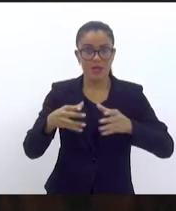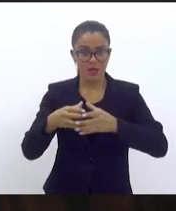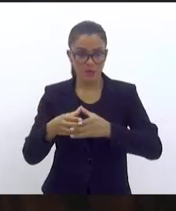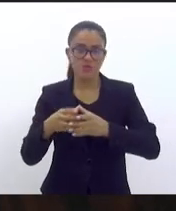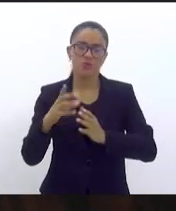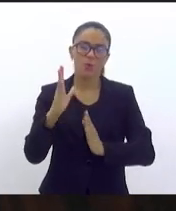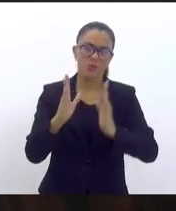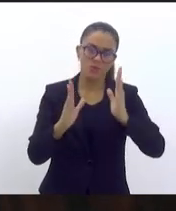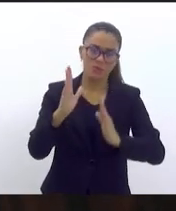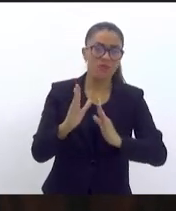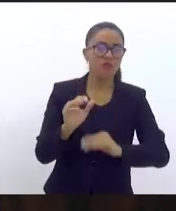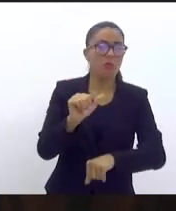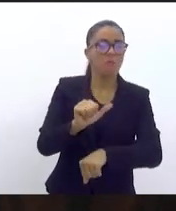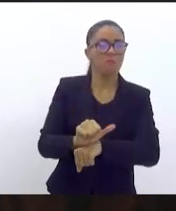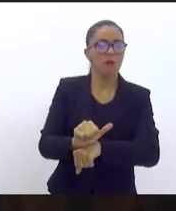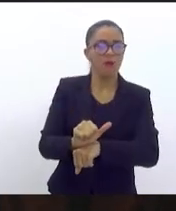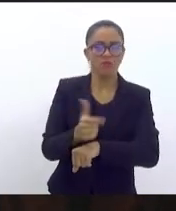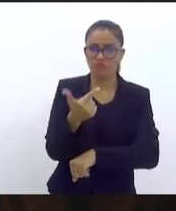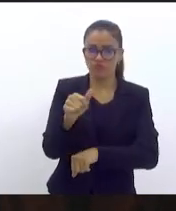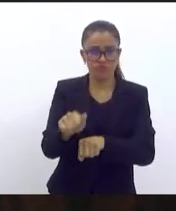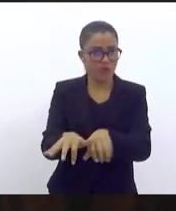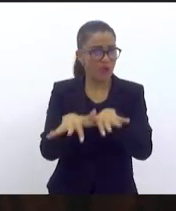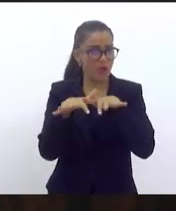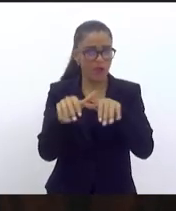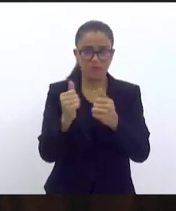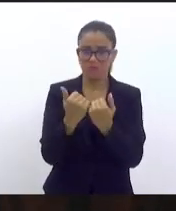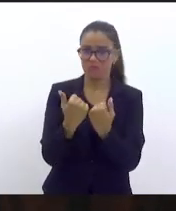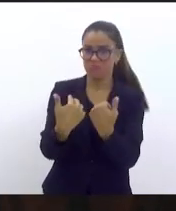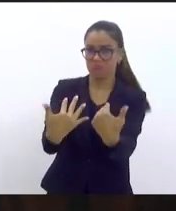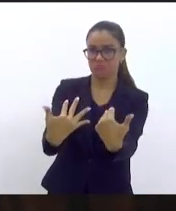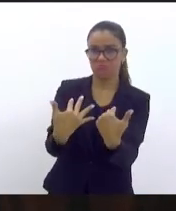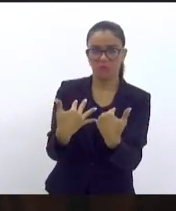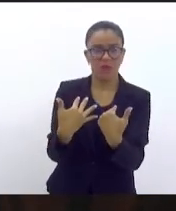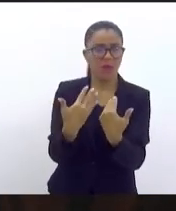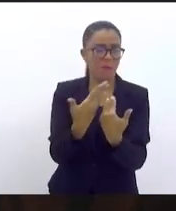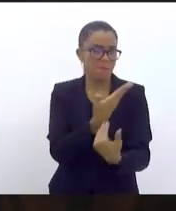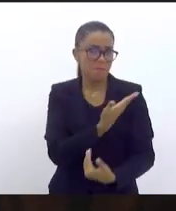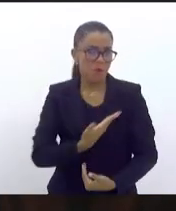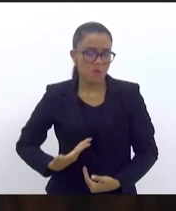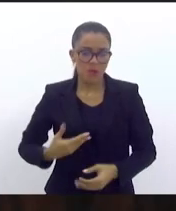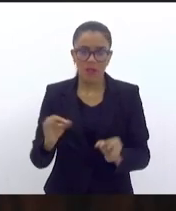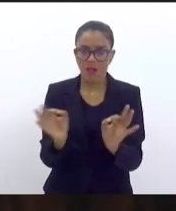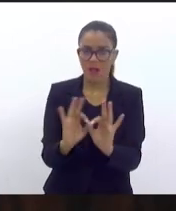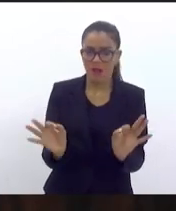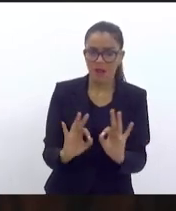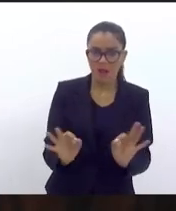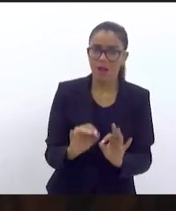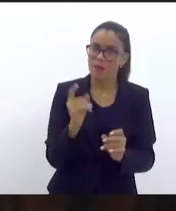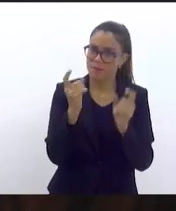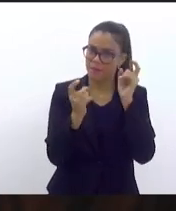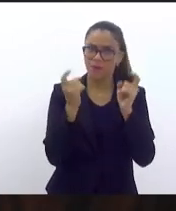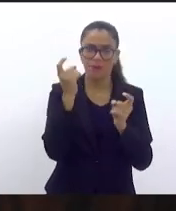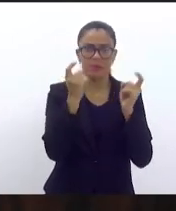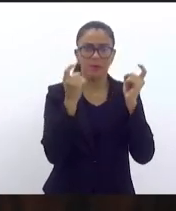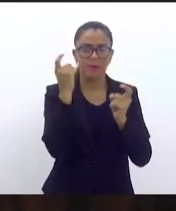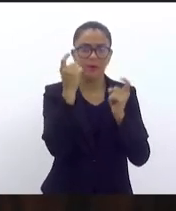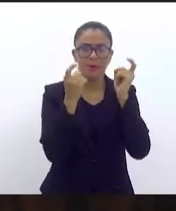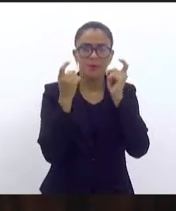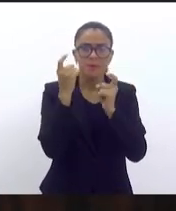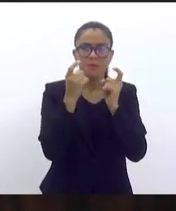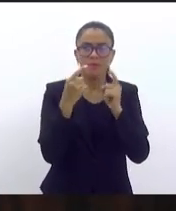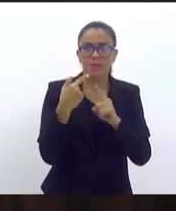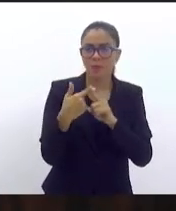tempo nesta casa ficou parado não tinha audiência pública não tinha reunião não tinha deliberação e é algo bem preocupante porque